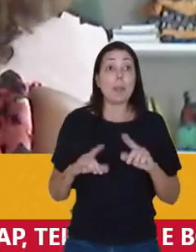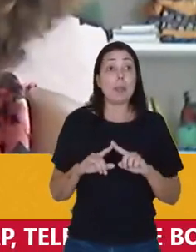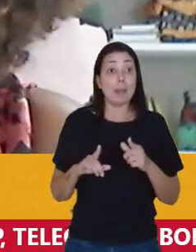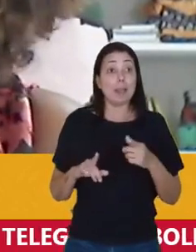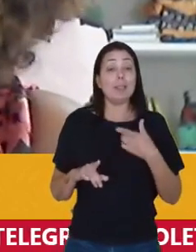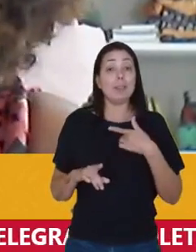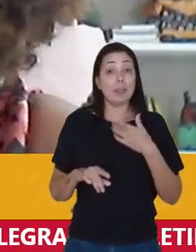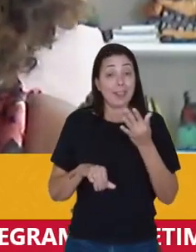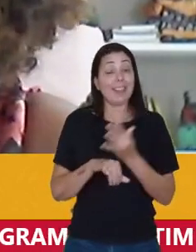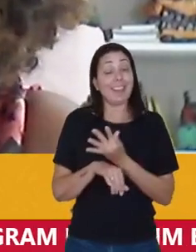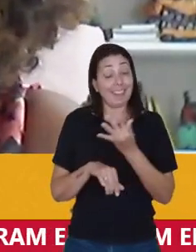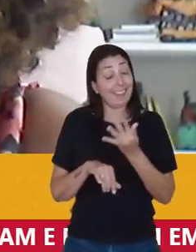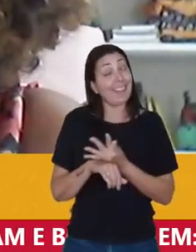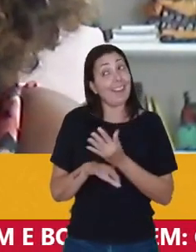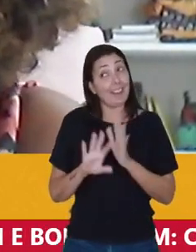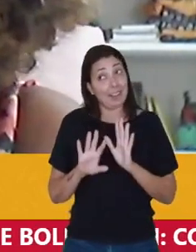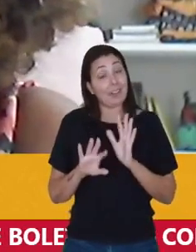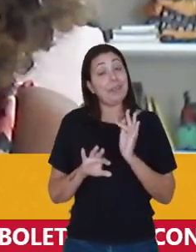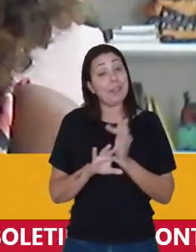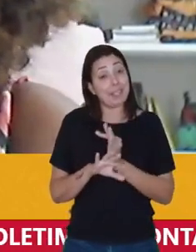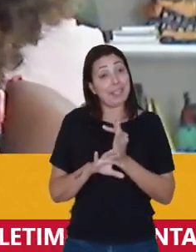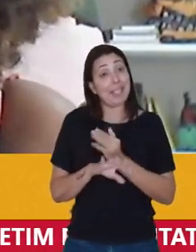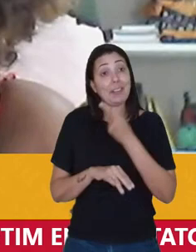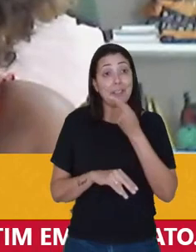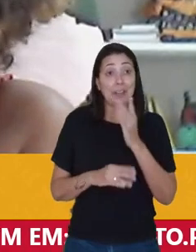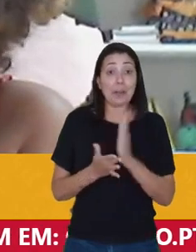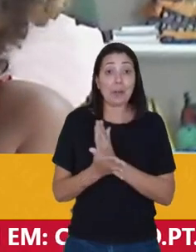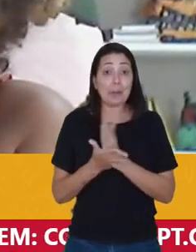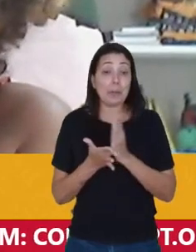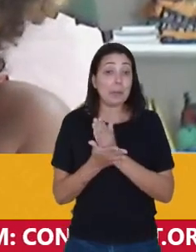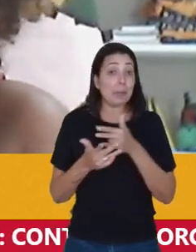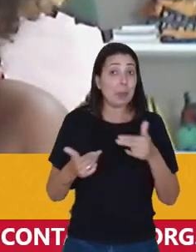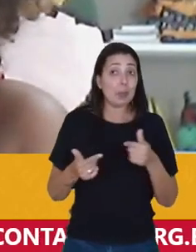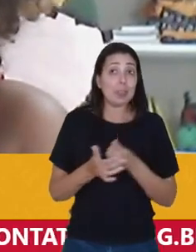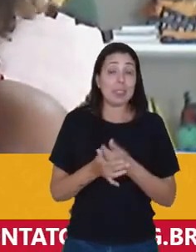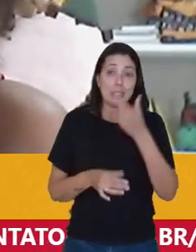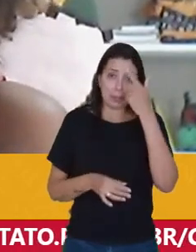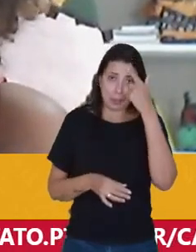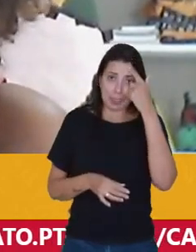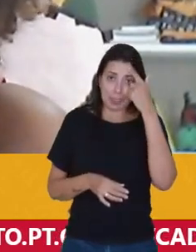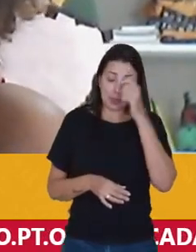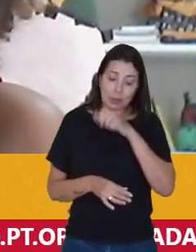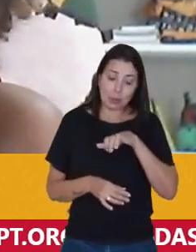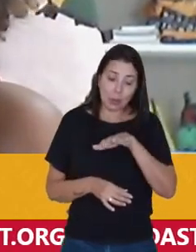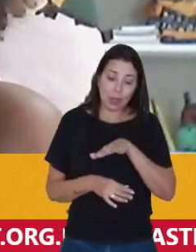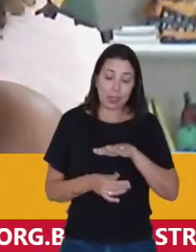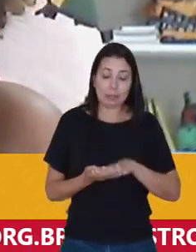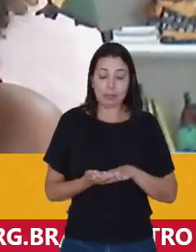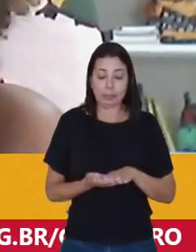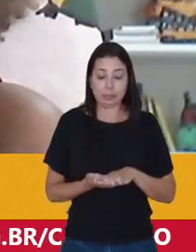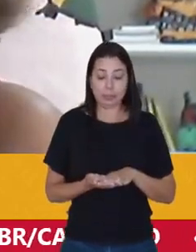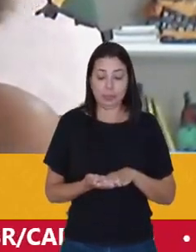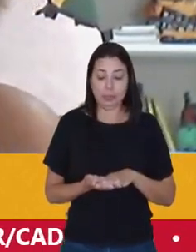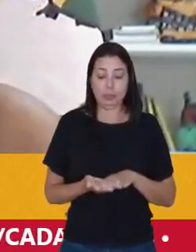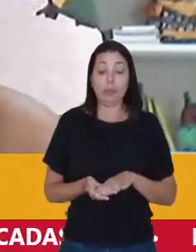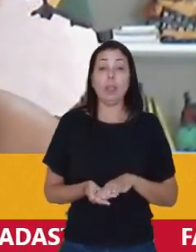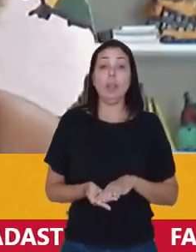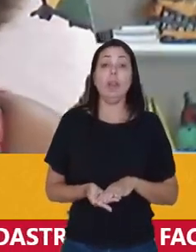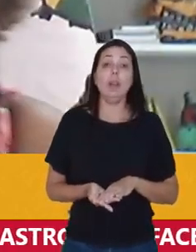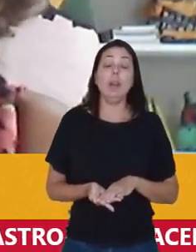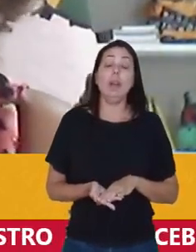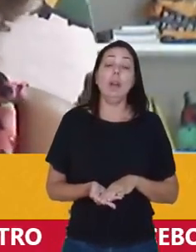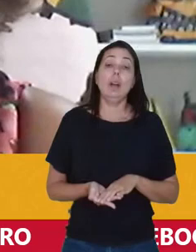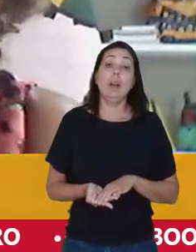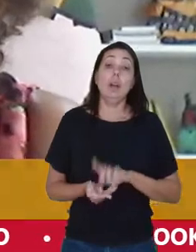eu vou tentar falar algumas coisas aqui pensando desse lugar, né?